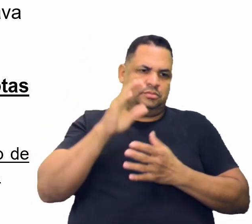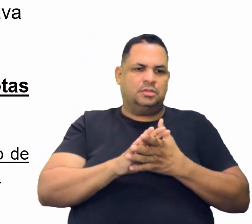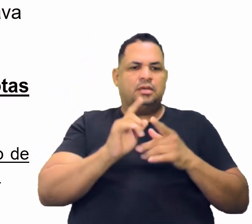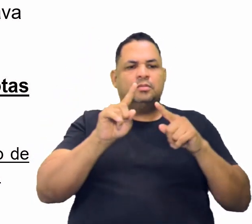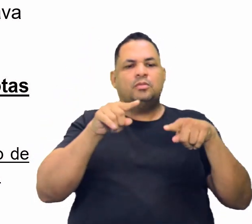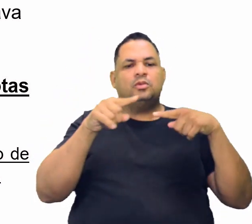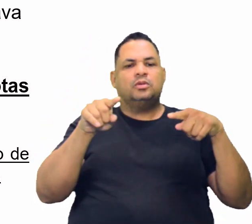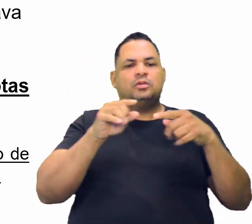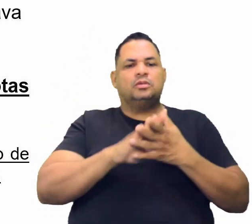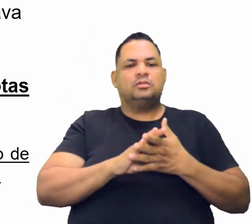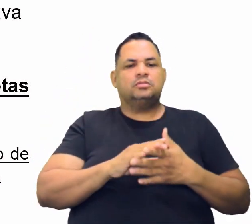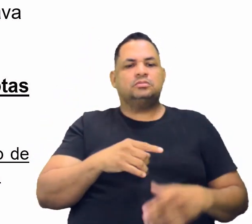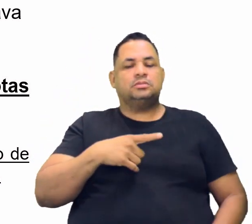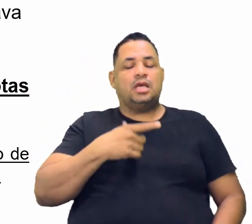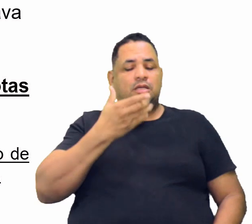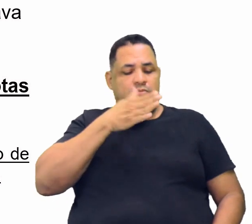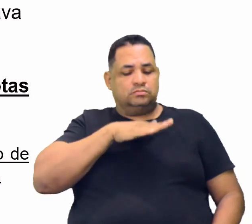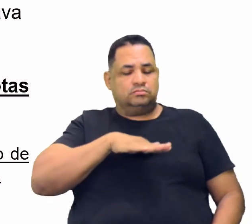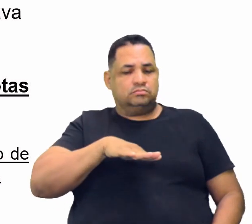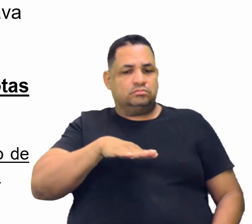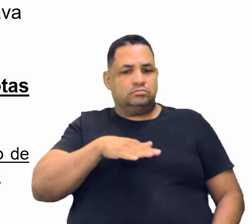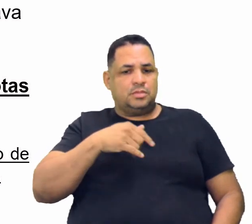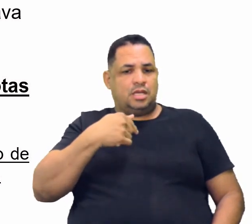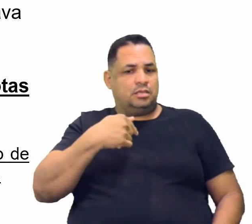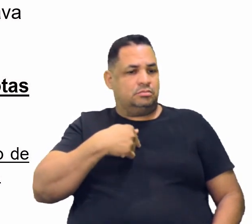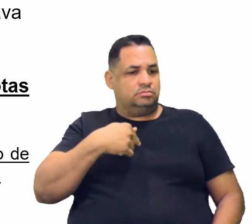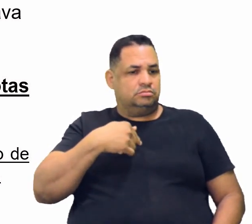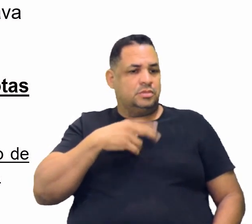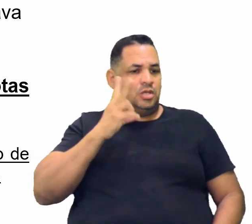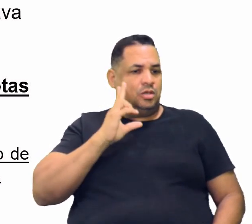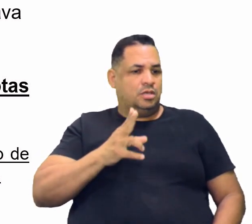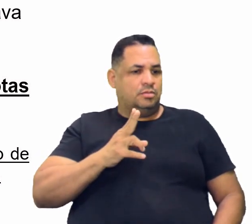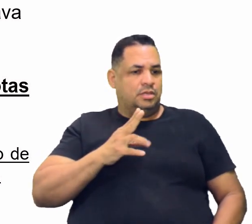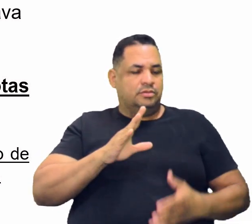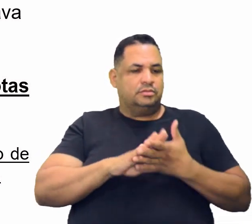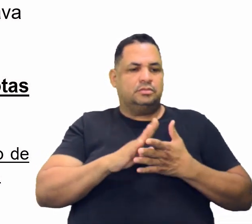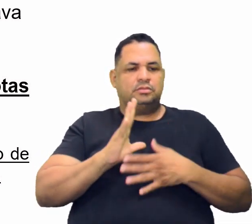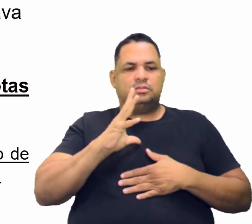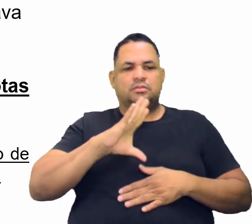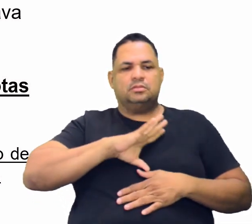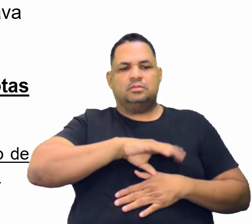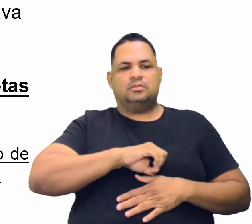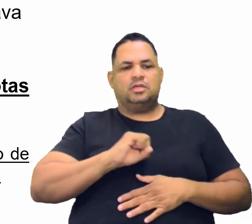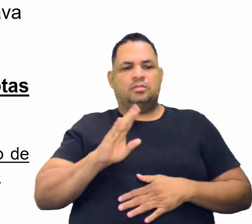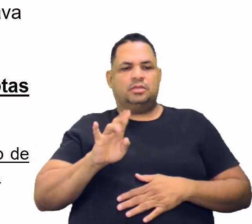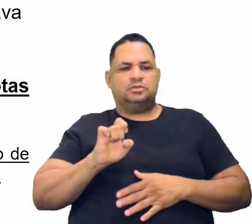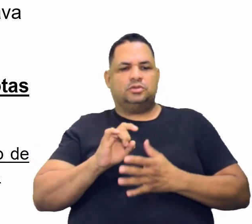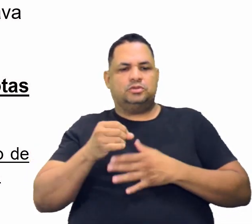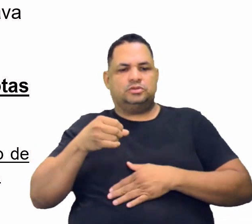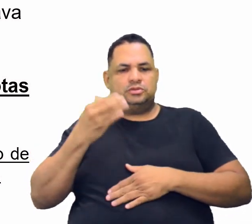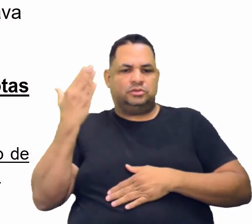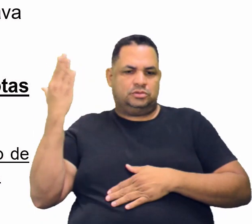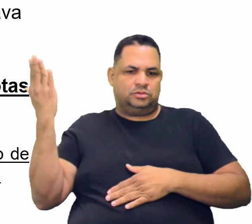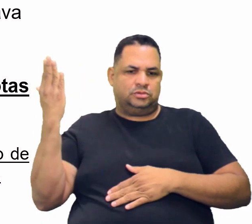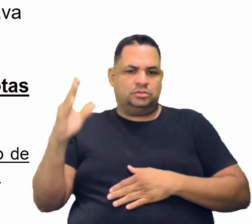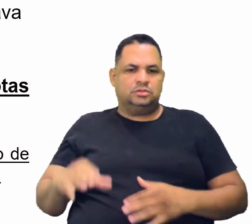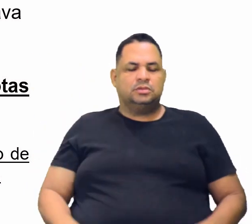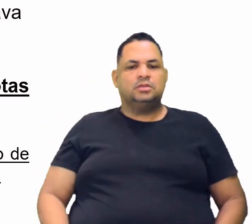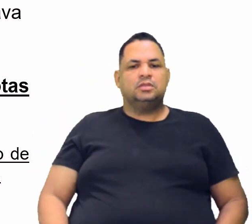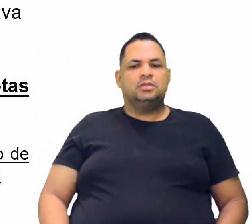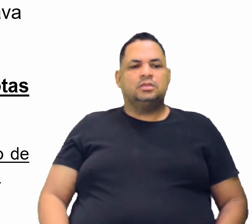música. Era um garoto que, como eu, amava os Beatles e Rolling Stone. Olha,